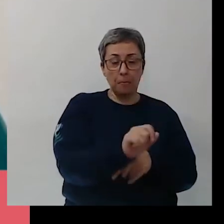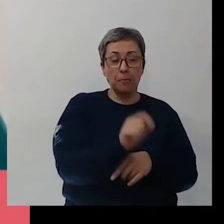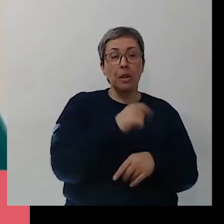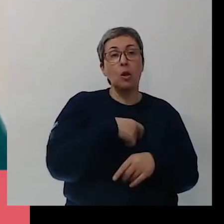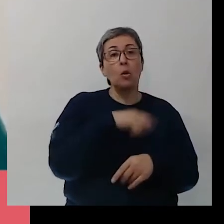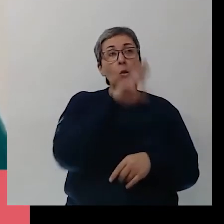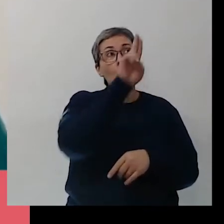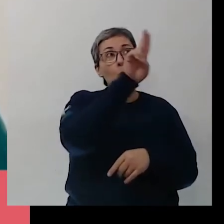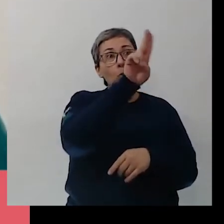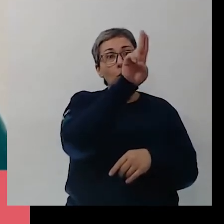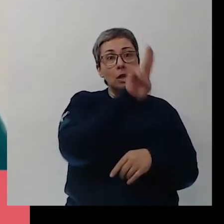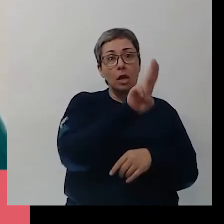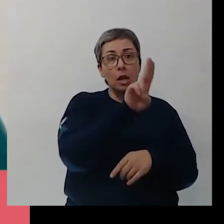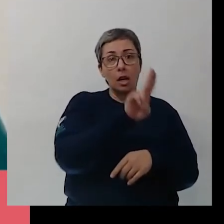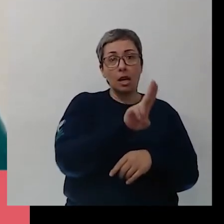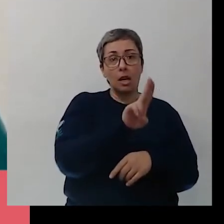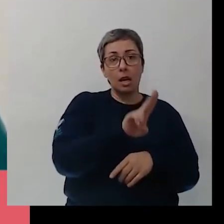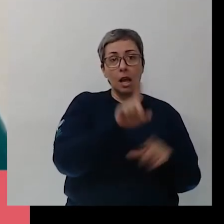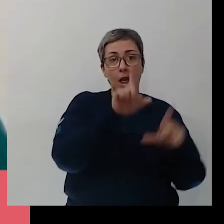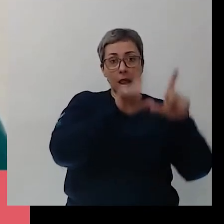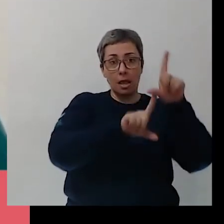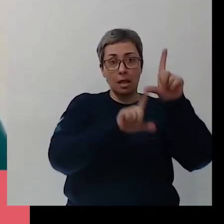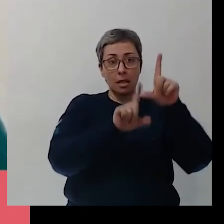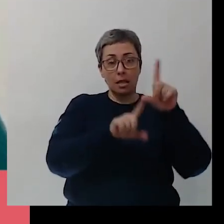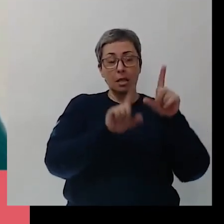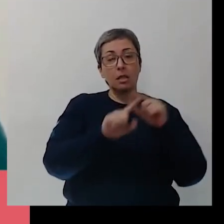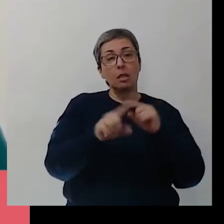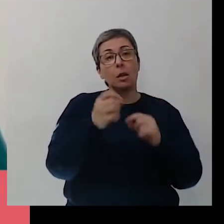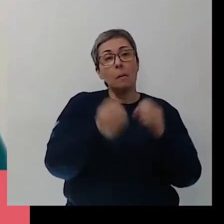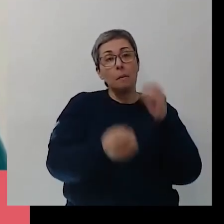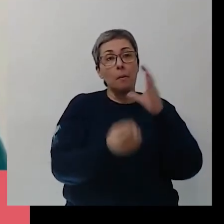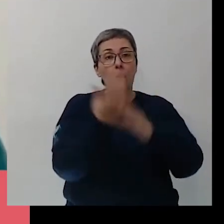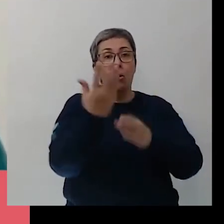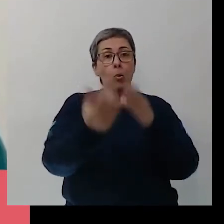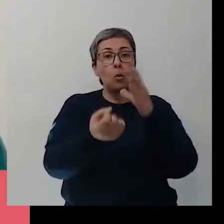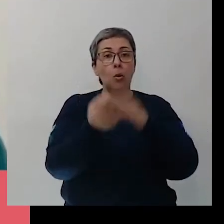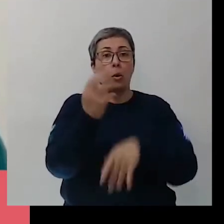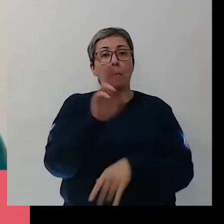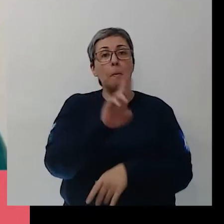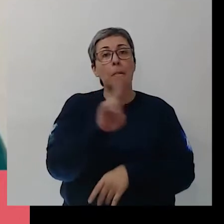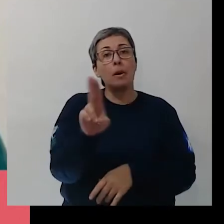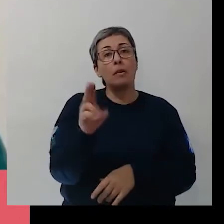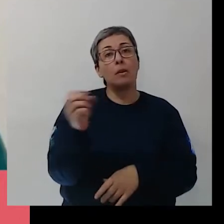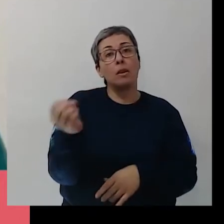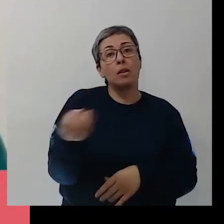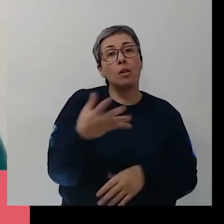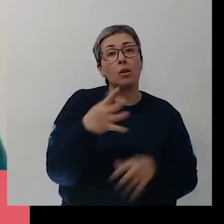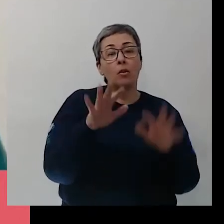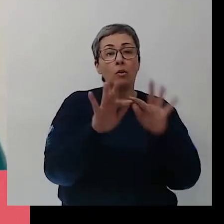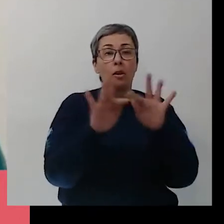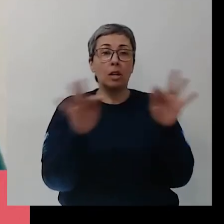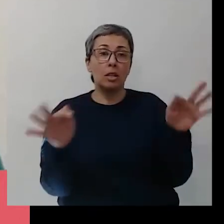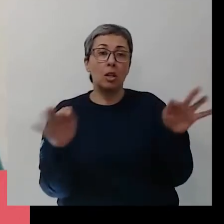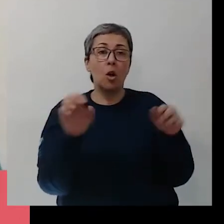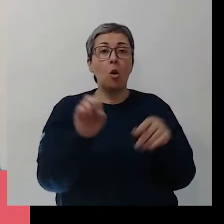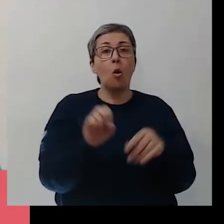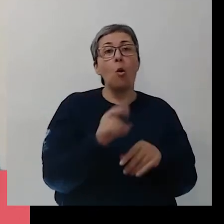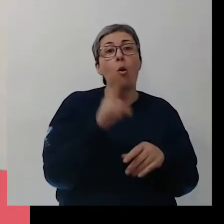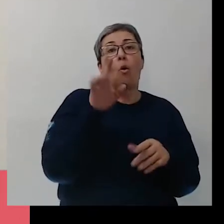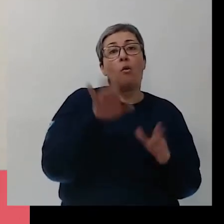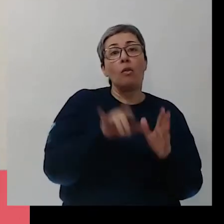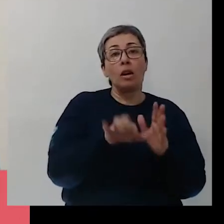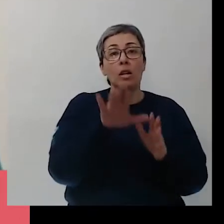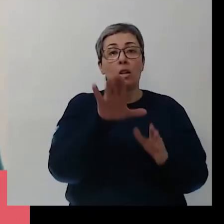utiliza-se cada uma de suas letras para criar novas palavras, frases ou